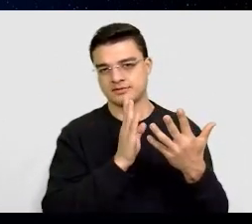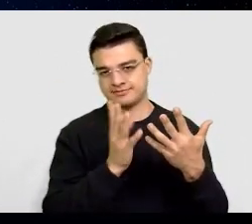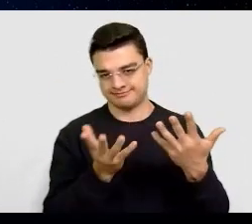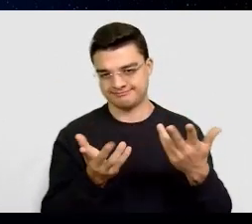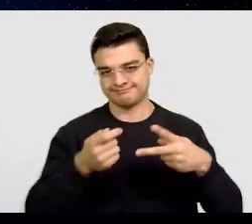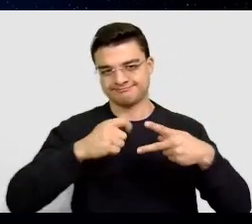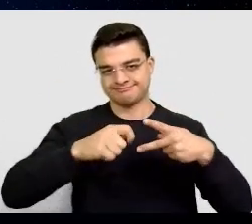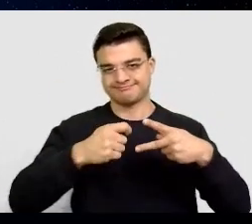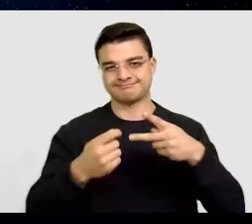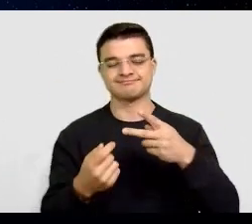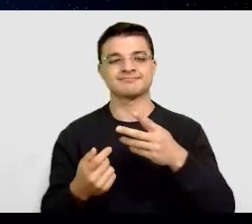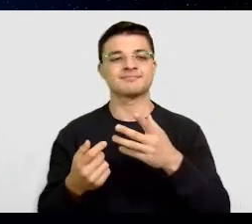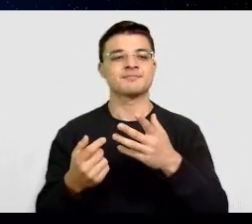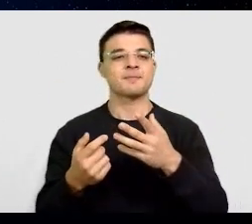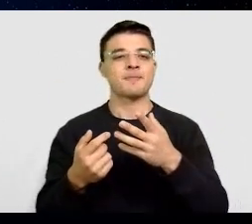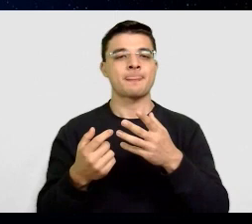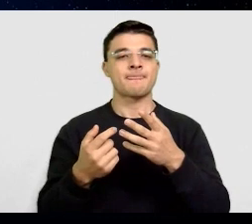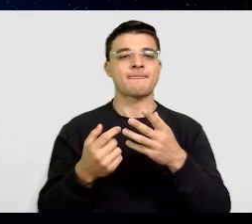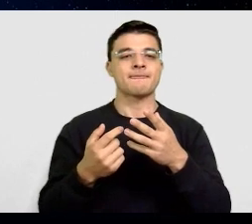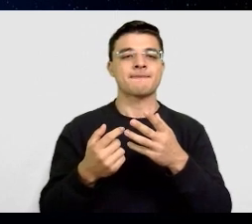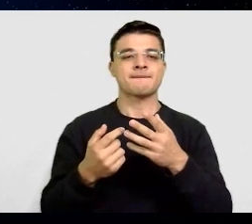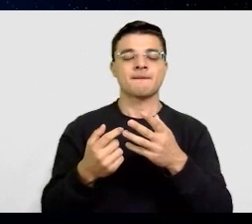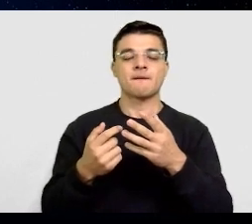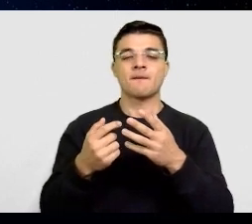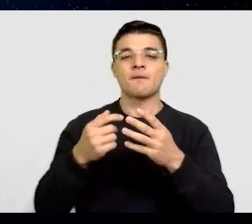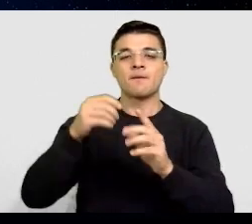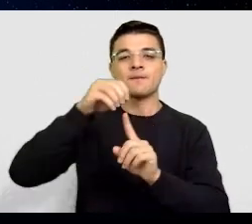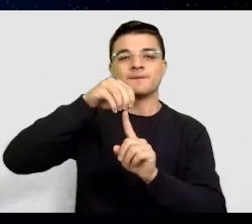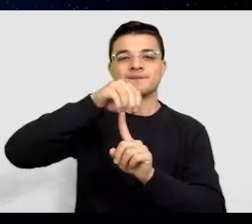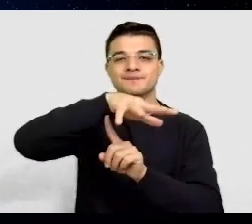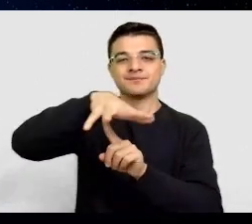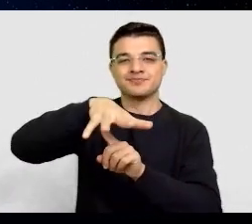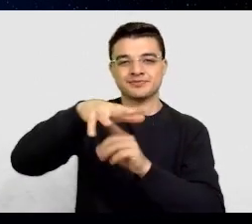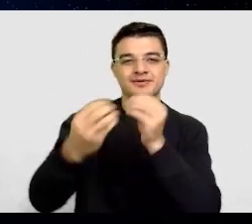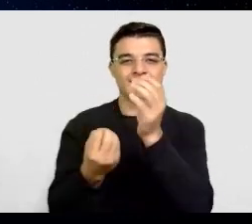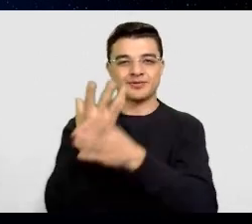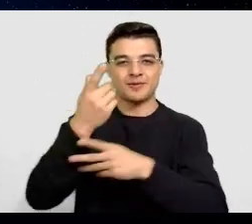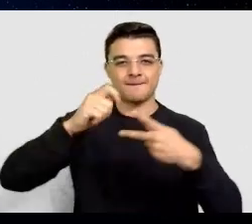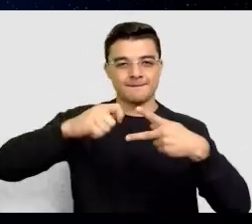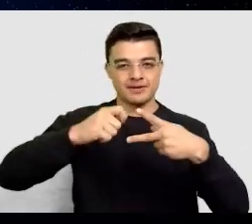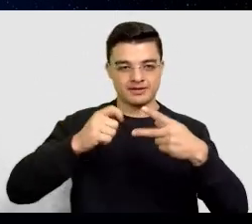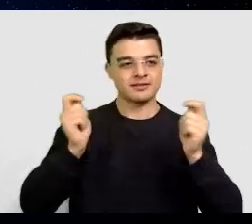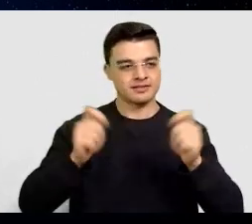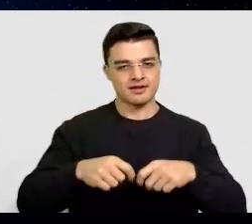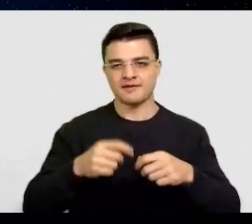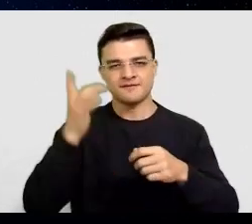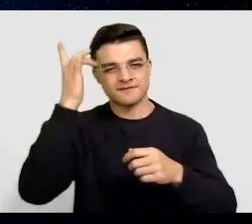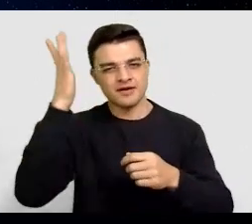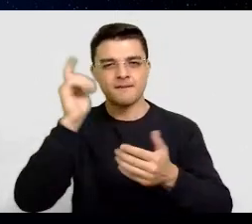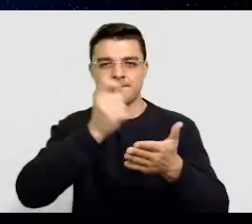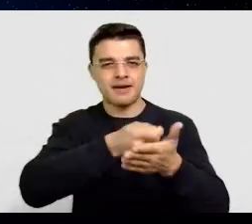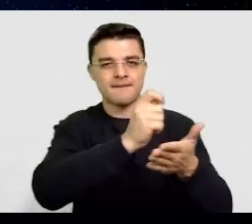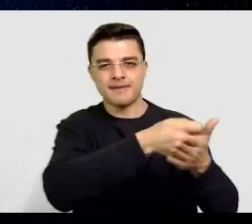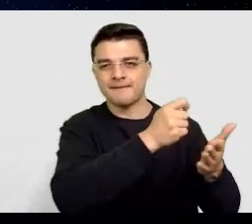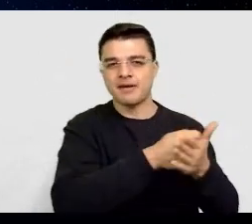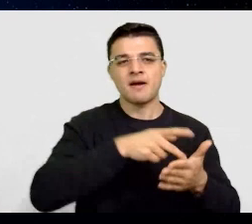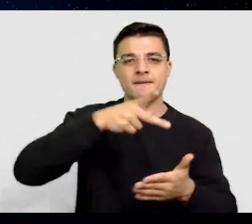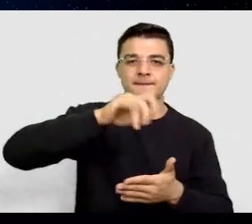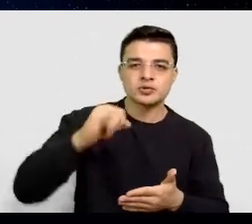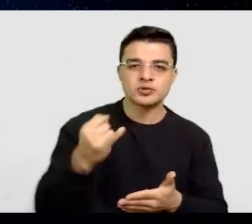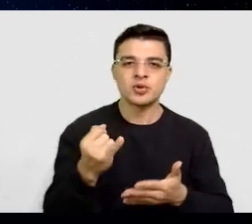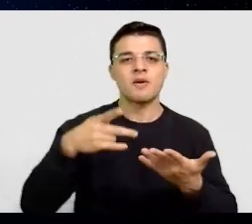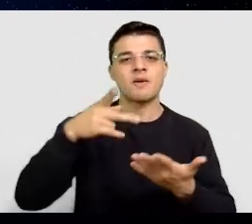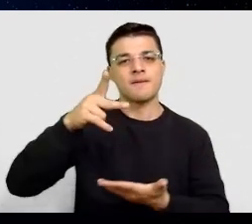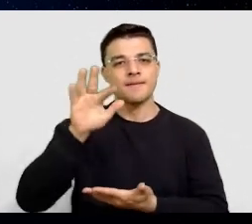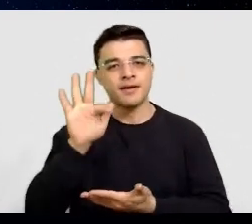pelo Bacen para facilitar nosso dia a dia na hora de transferir recursos financeiros entre pessoas físicas, pessoas jurídicas. A gente pode fazer